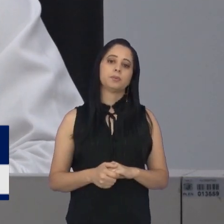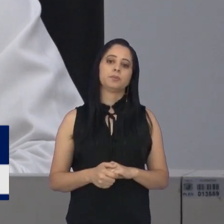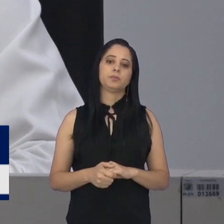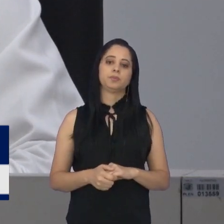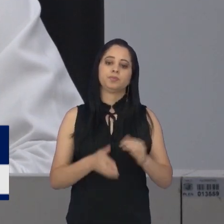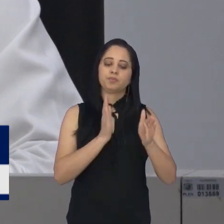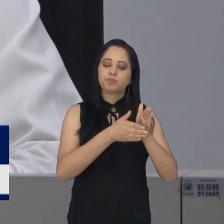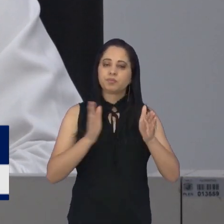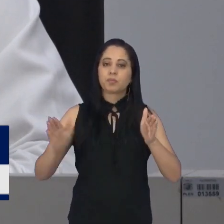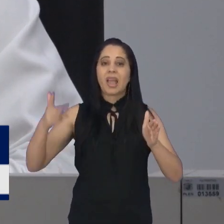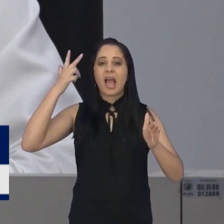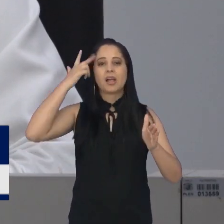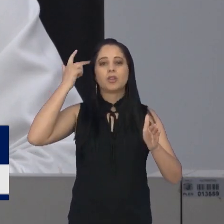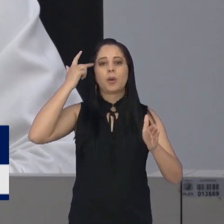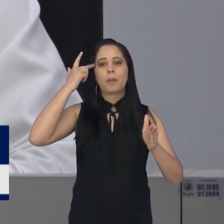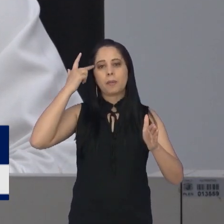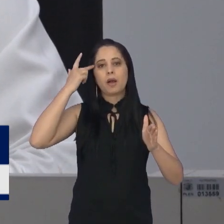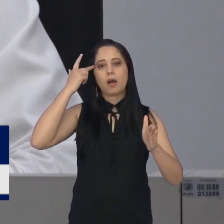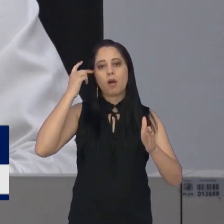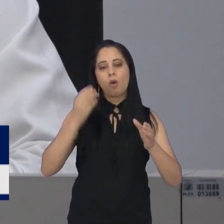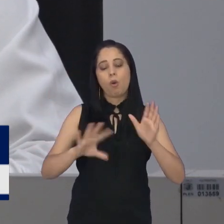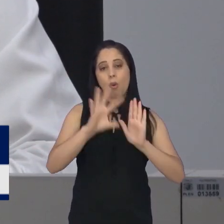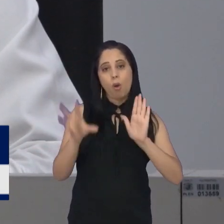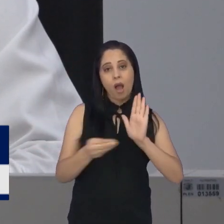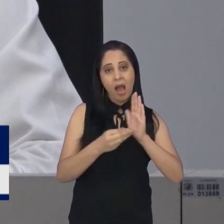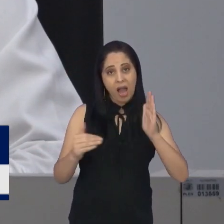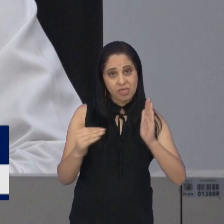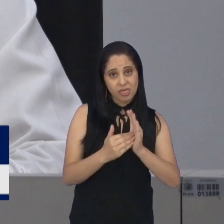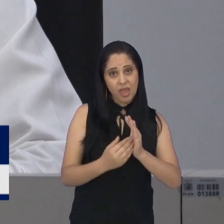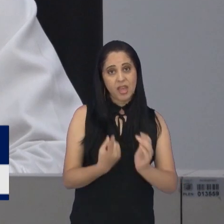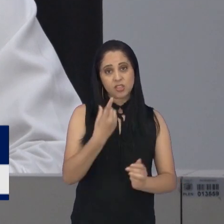Rito ordinário, término do prazo para emendas,